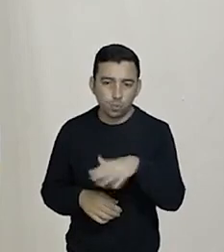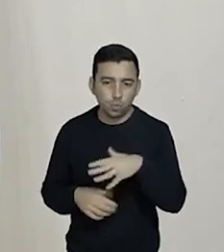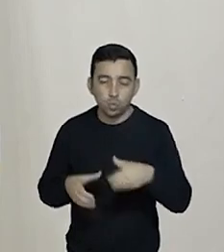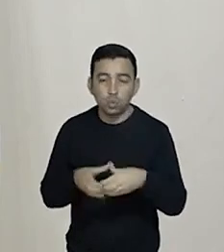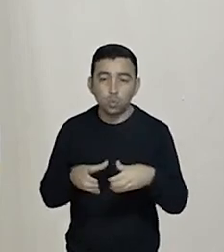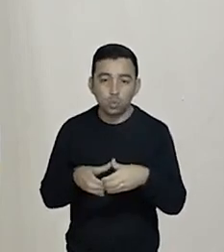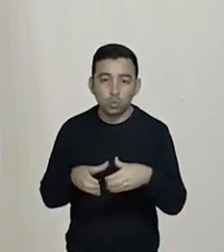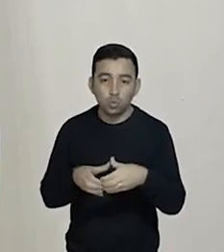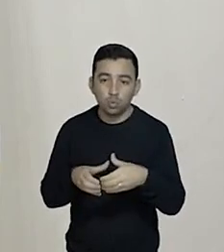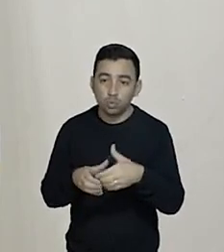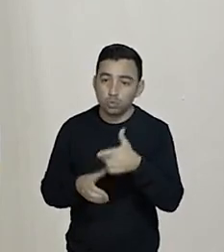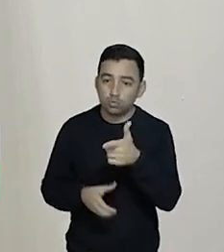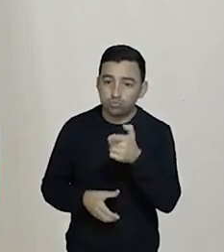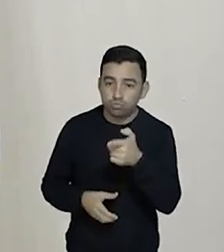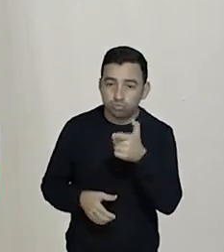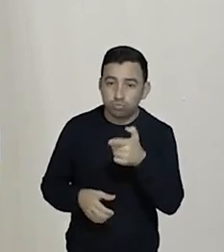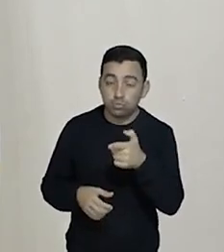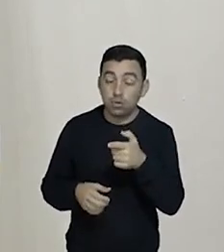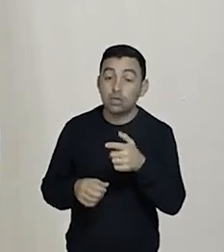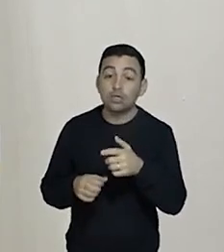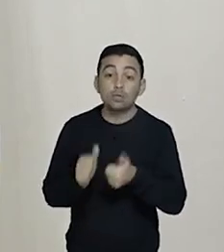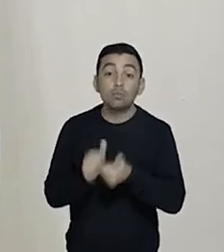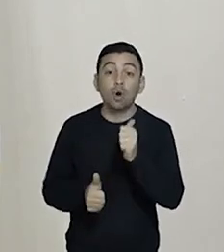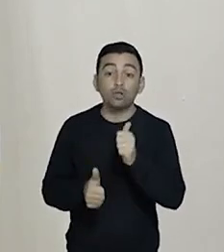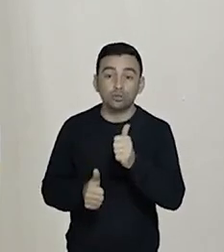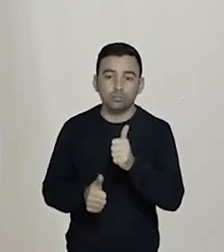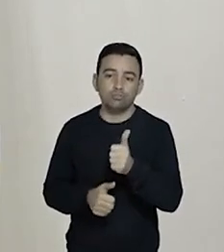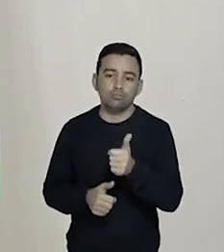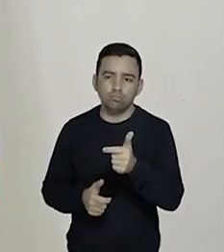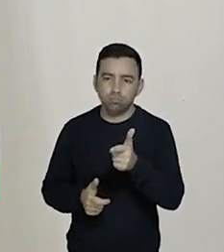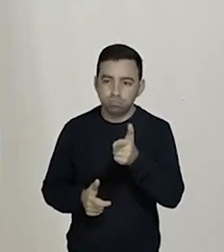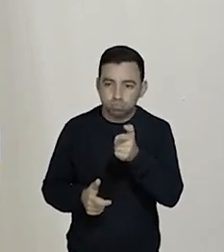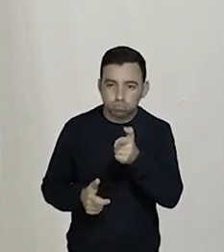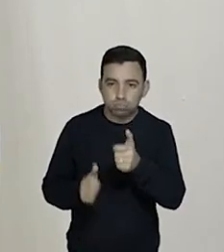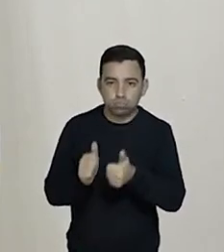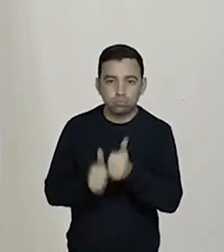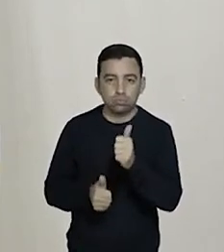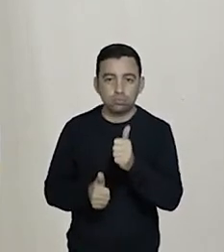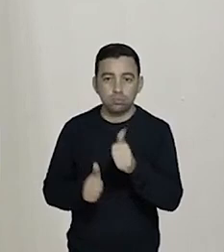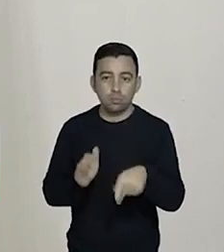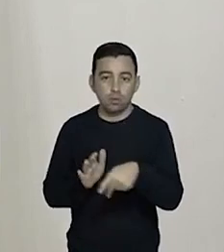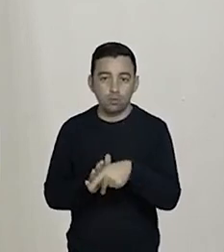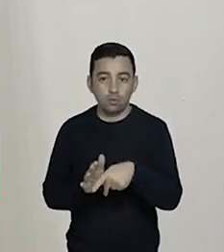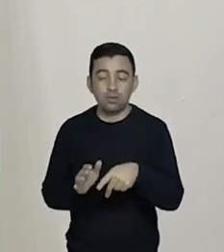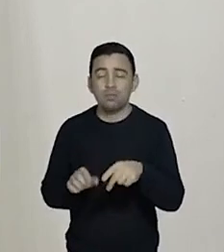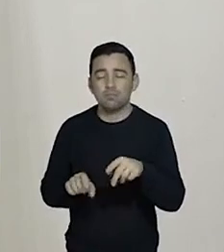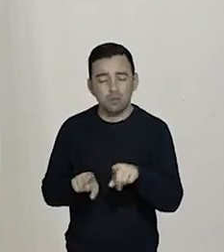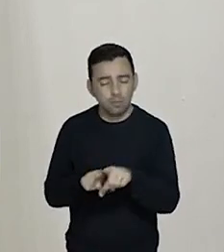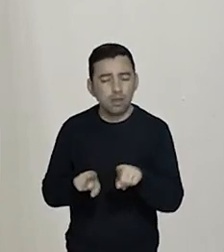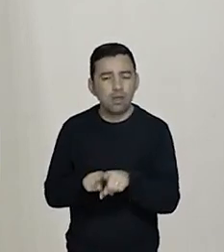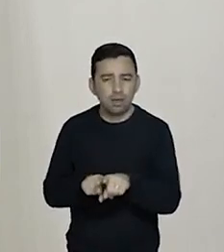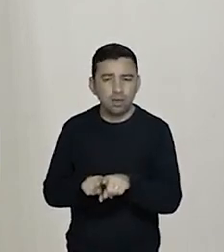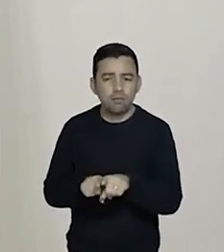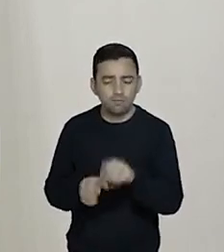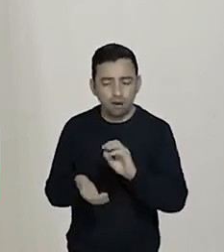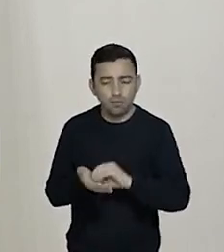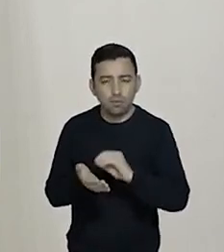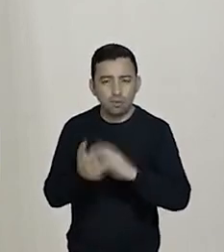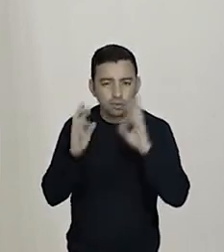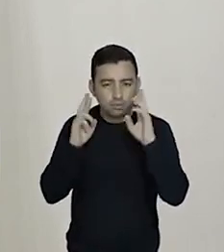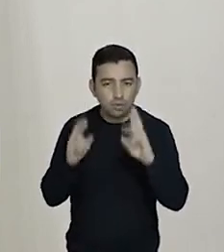o tiro esportivo e desrespeita a tradição de muitas regiões